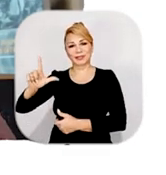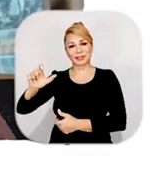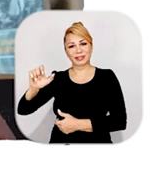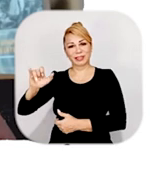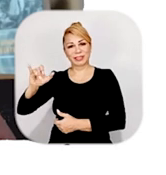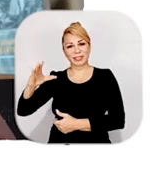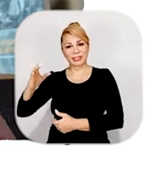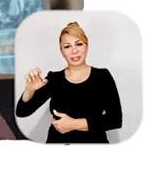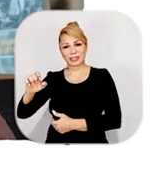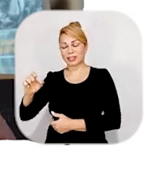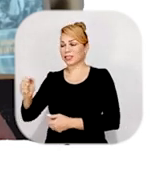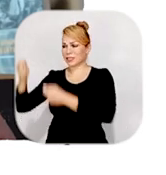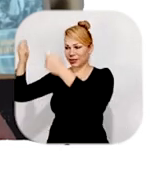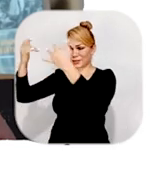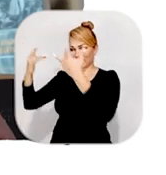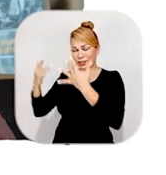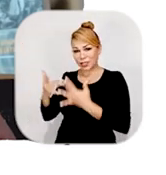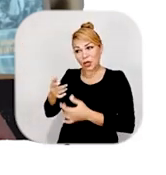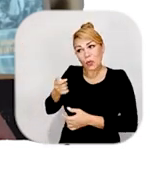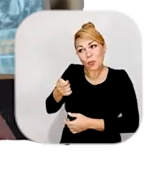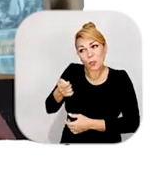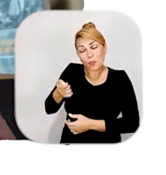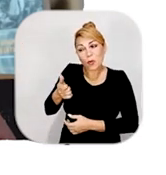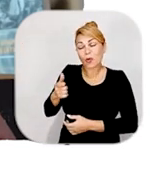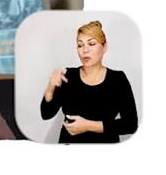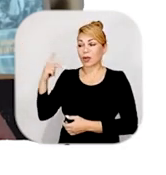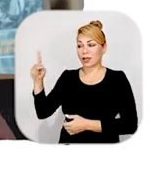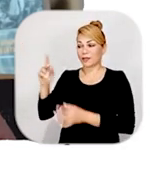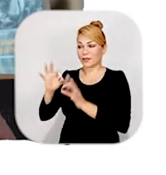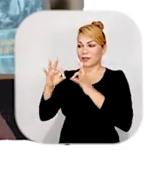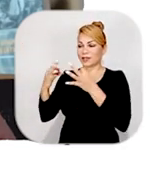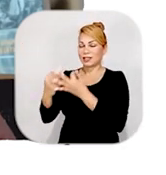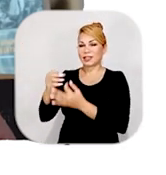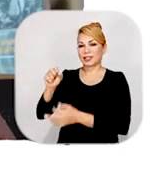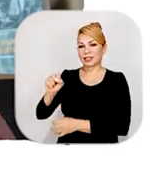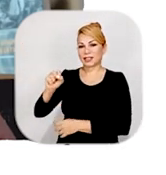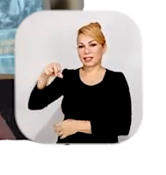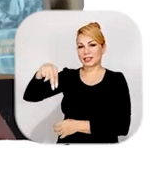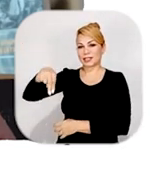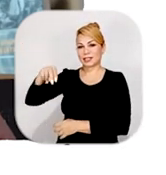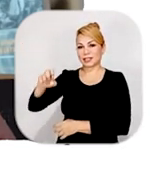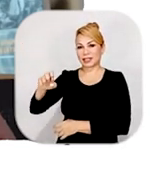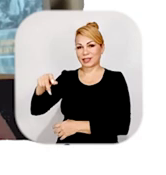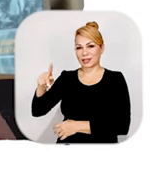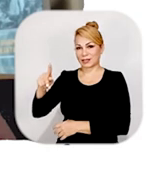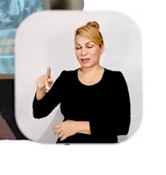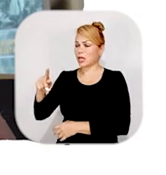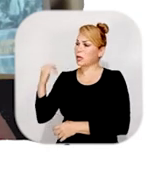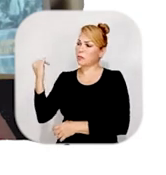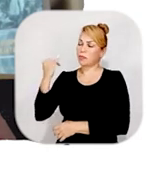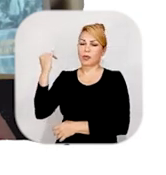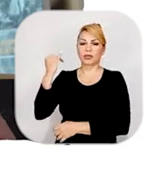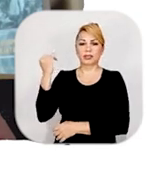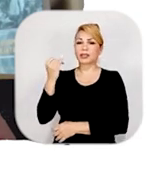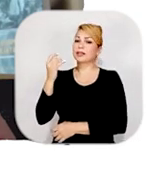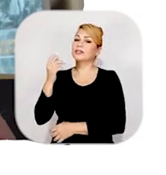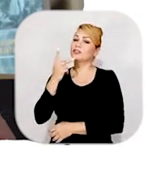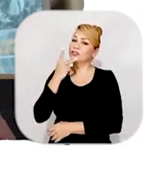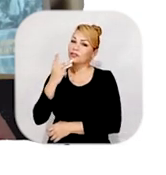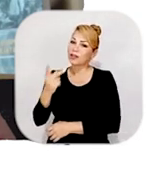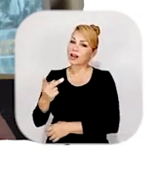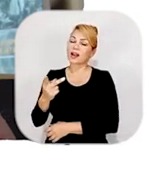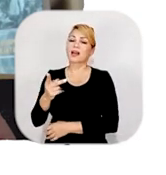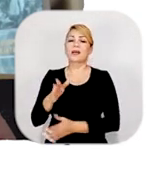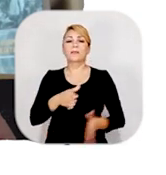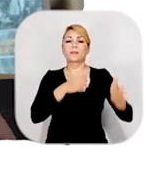tente trazer para a gente um pouquinho da família do Snetlag. Acho que é importante também falar desse primeiro momento do